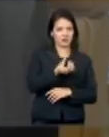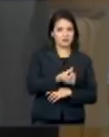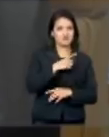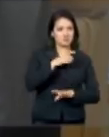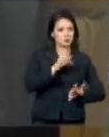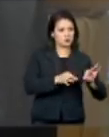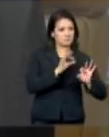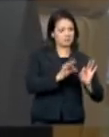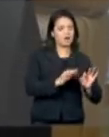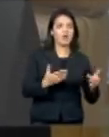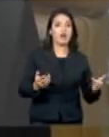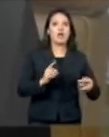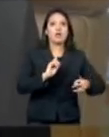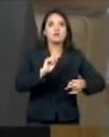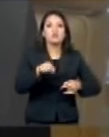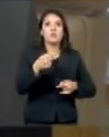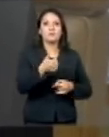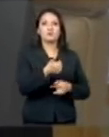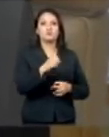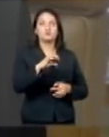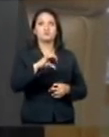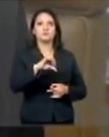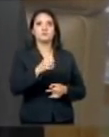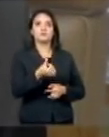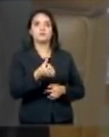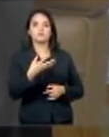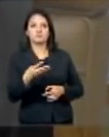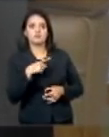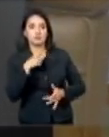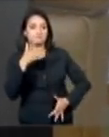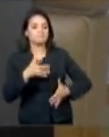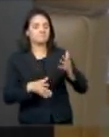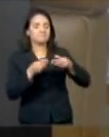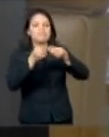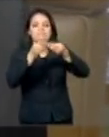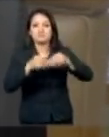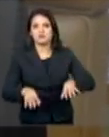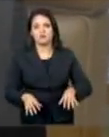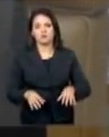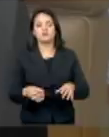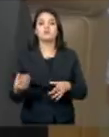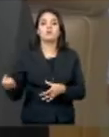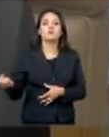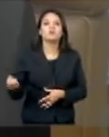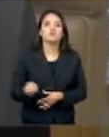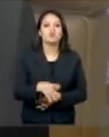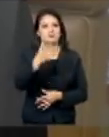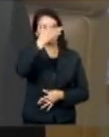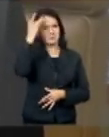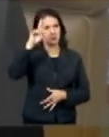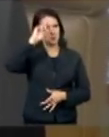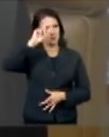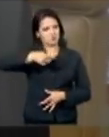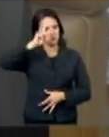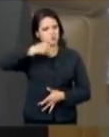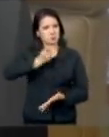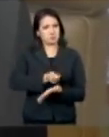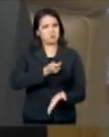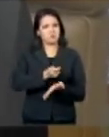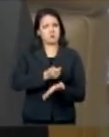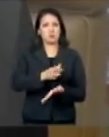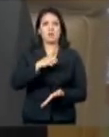por durantes os novos curadores do regime vieram a forjar em momento